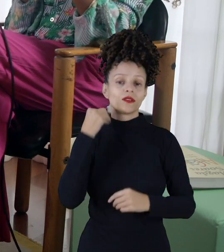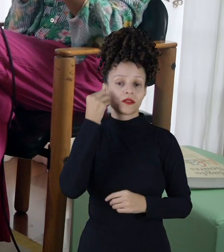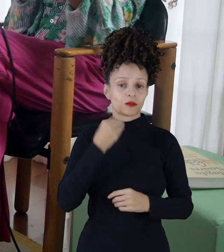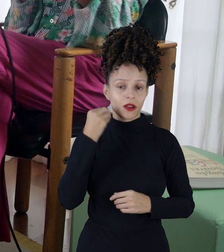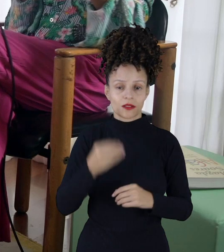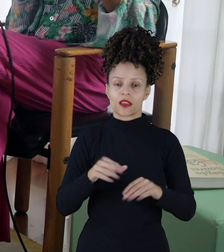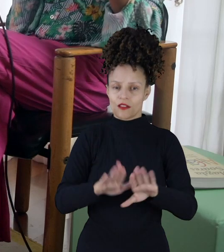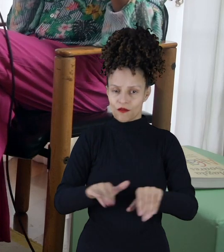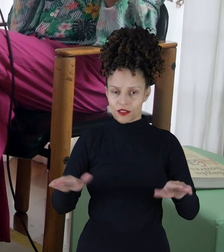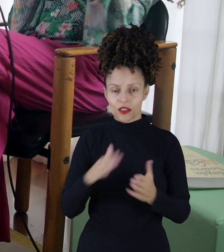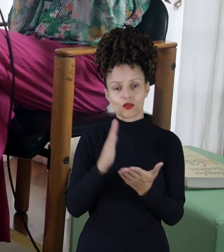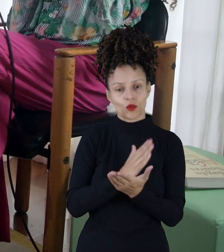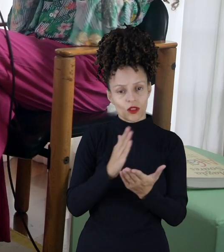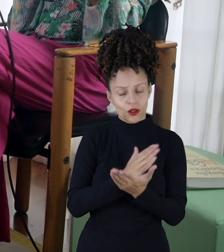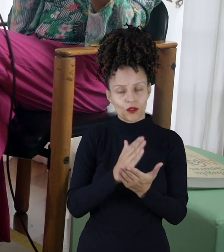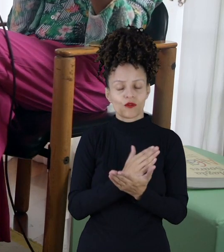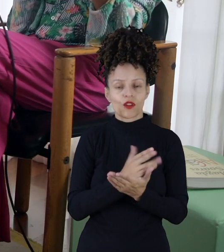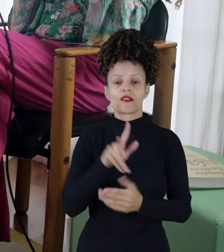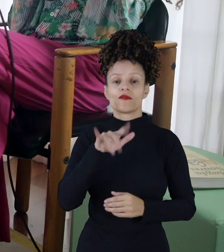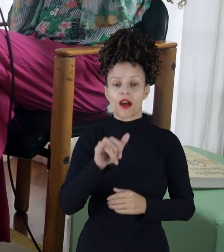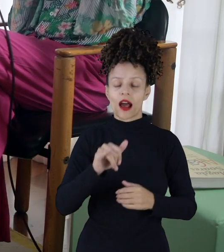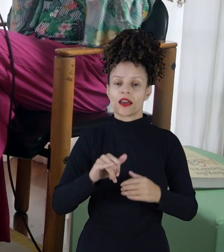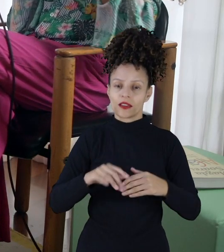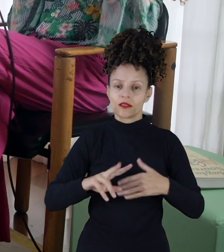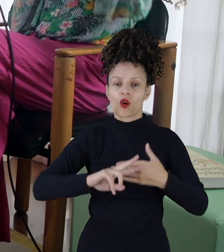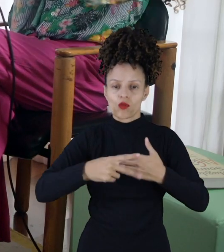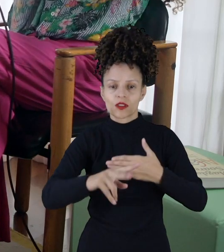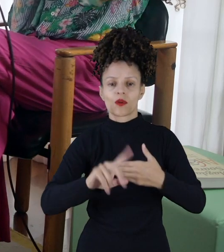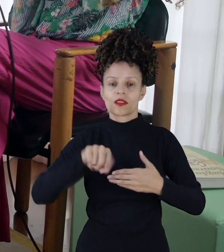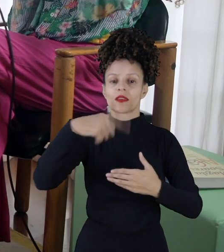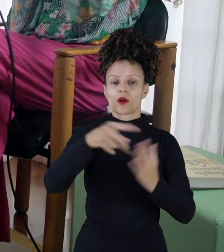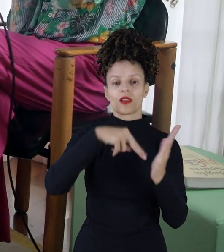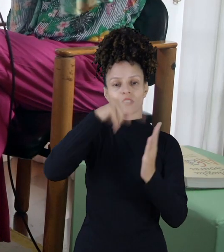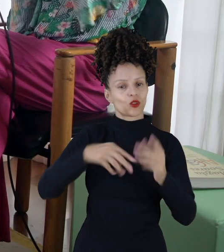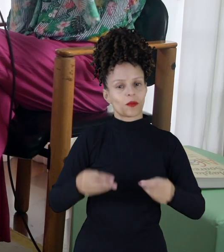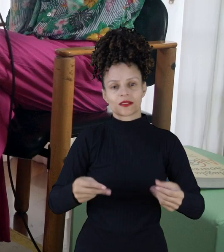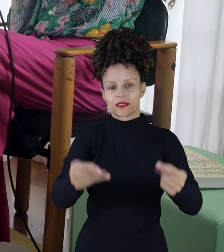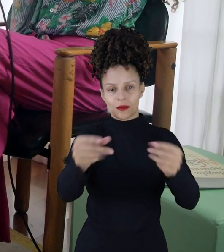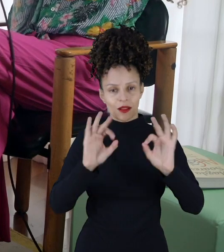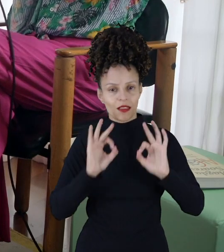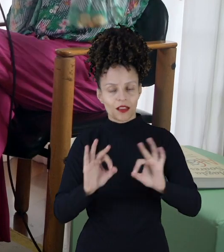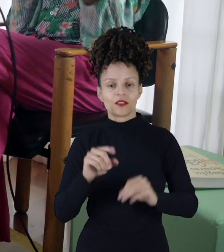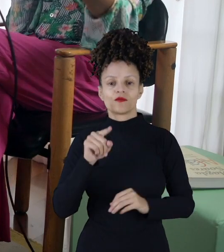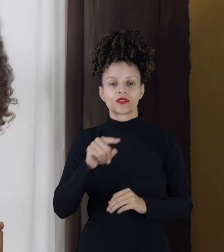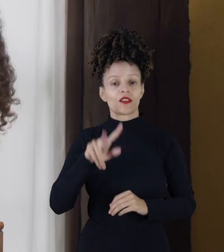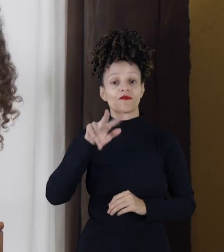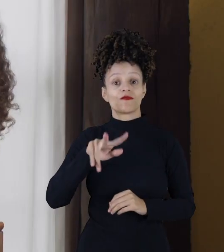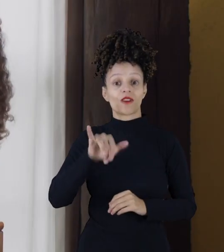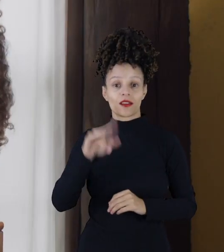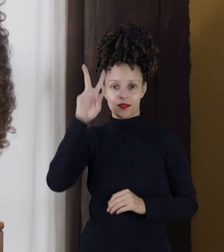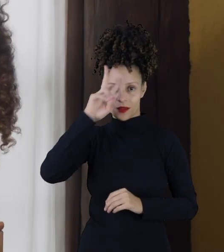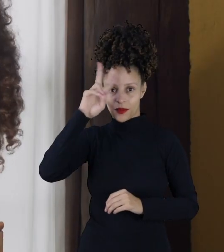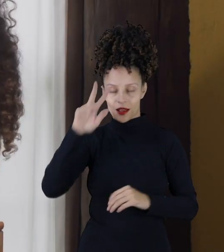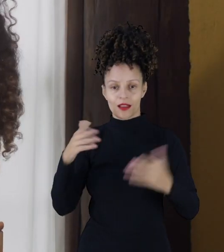aquela tua experiência na infância com o livro vai reverberar isso como leitor para sempre, né? Isso